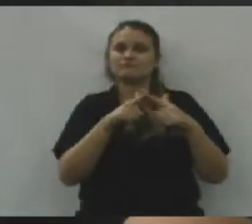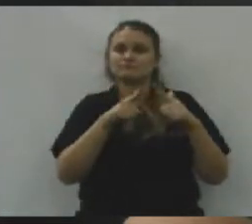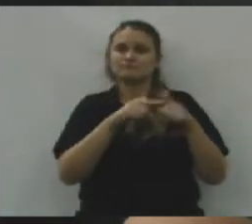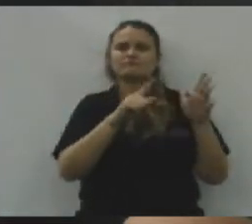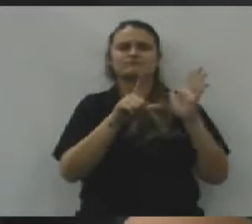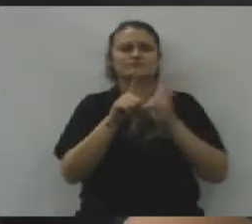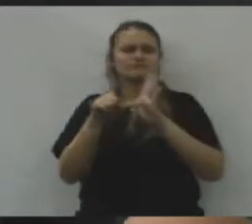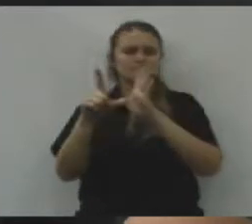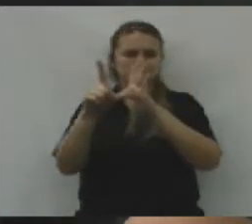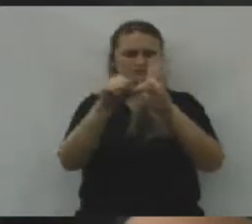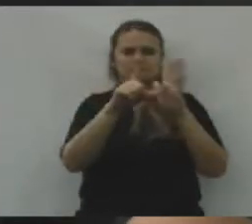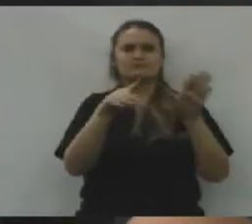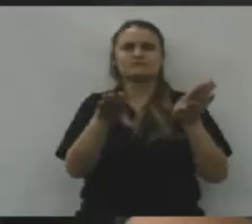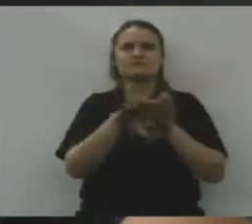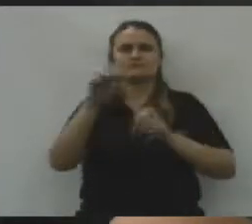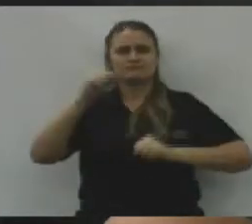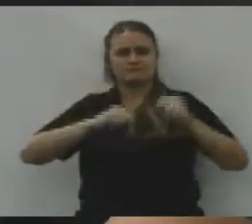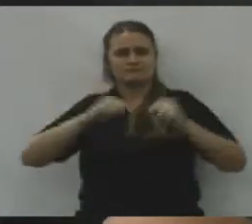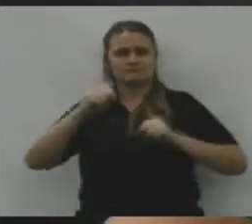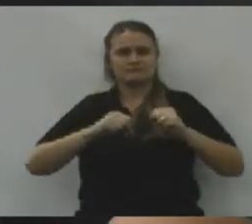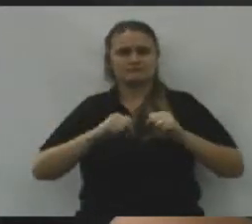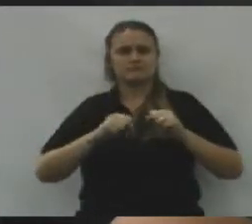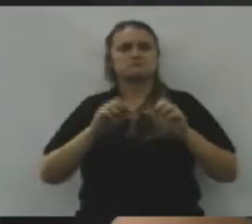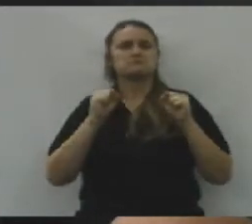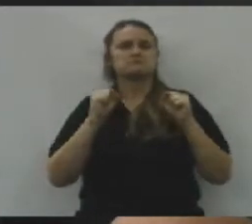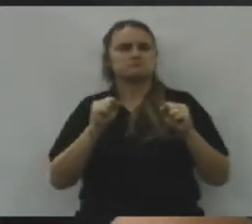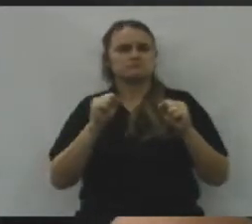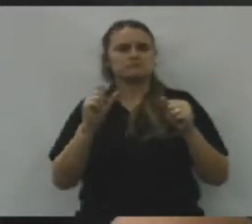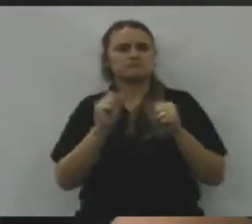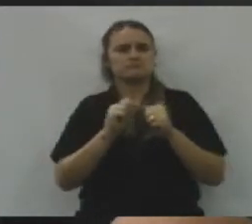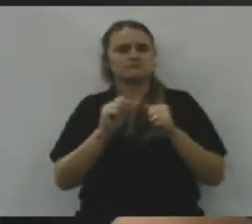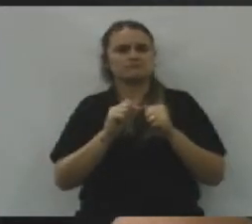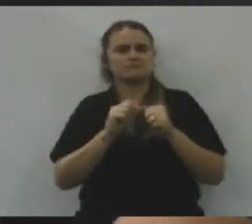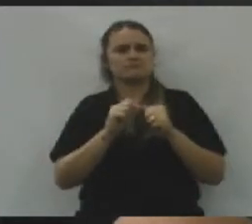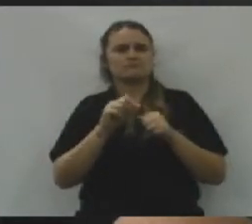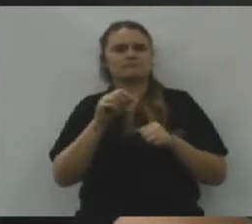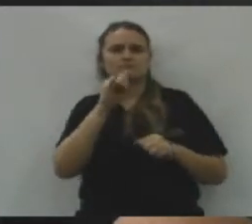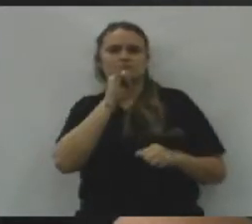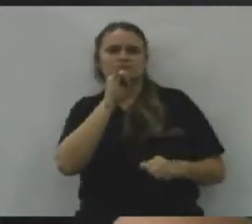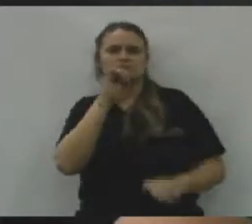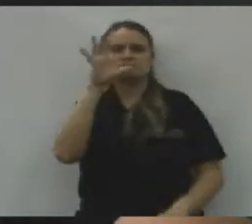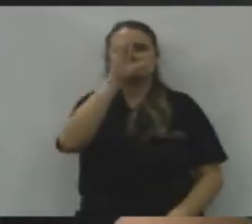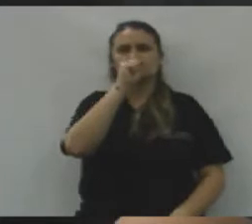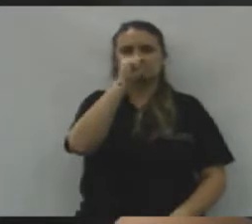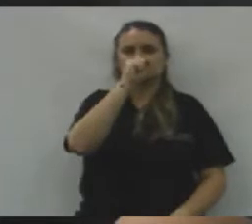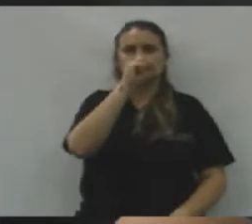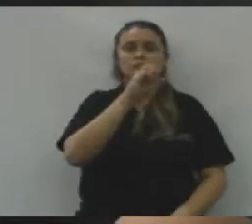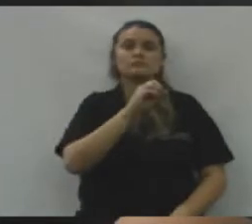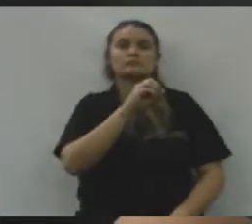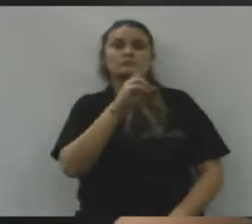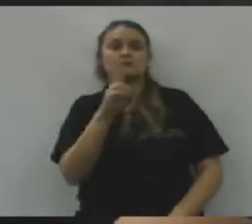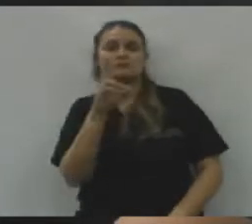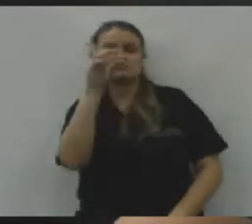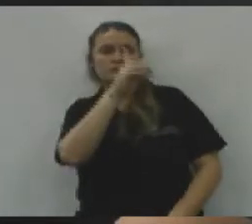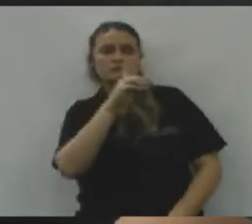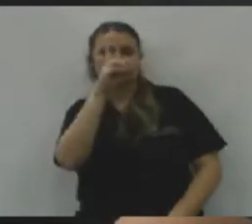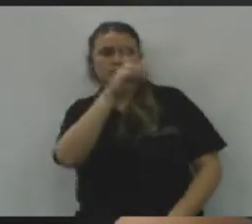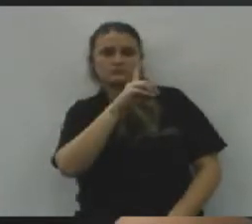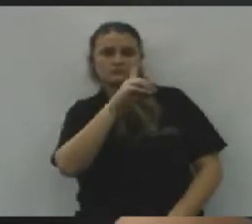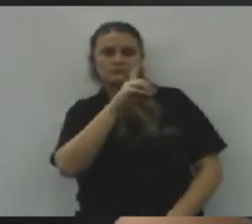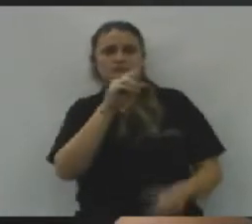comércio, indústrias. Ele poderia ser, sim, em um sábado, em um domingo, e